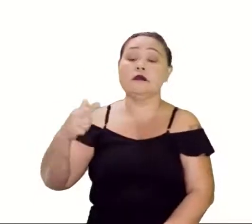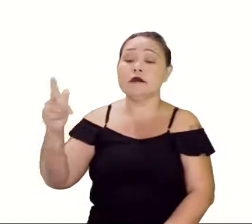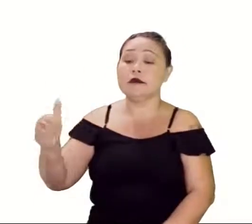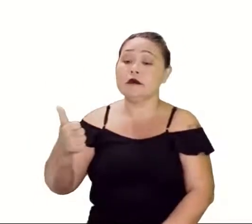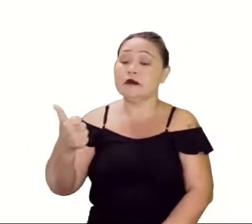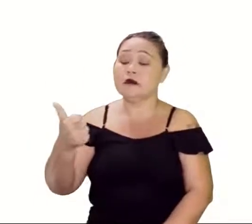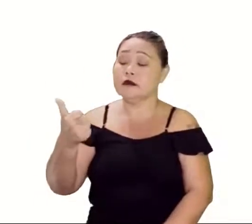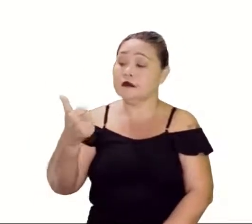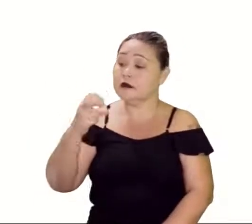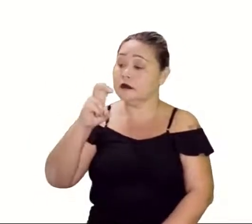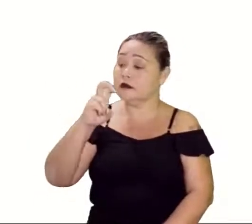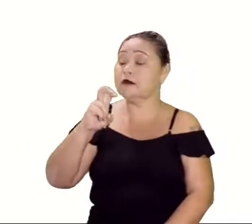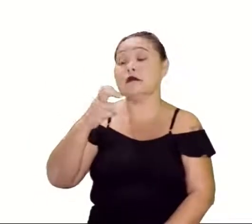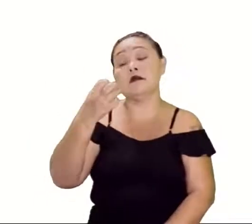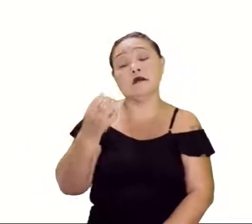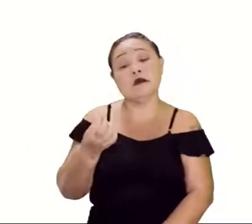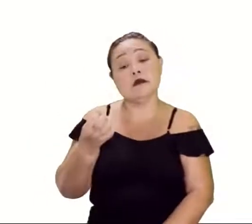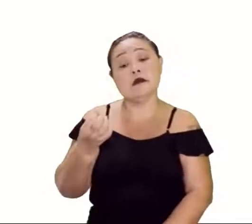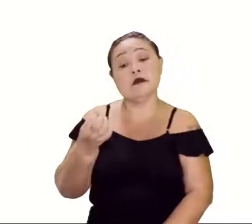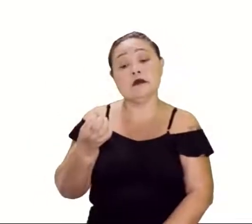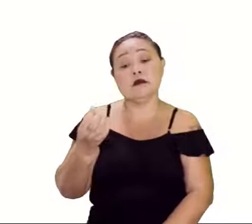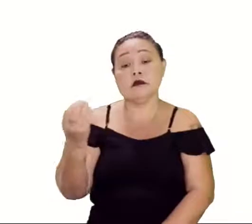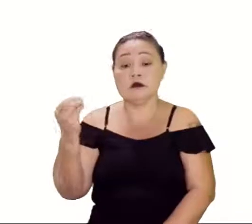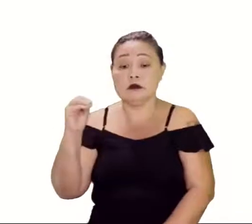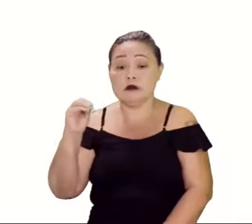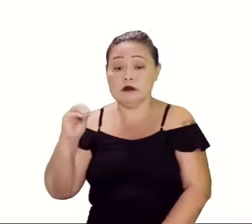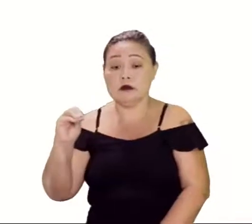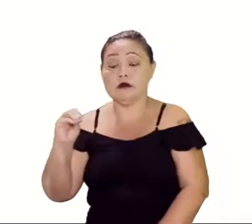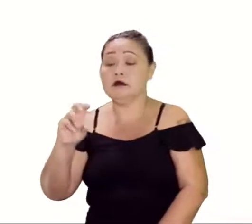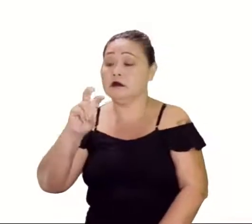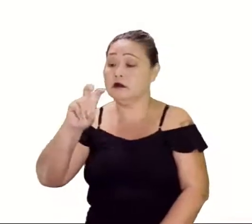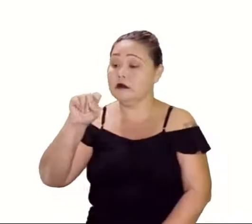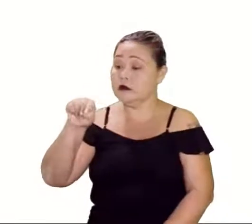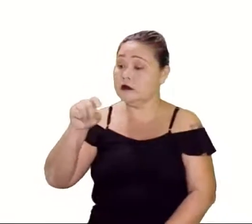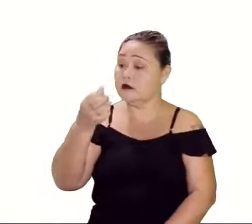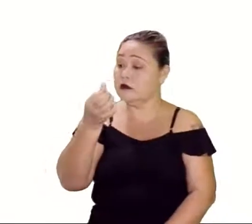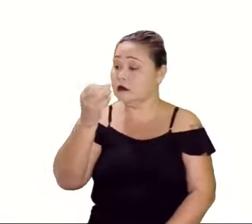7? 56. 56, acrescenta 2 zeros.